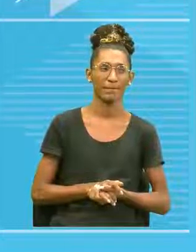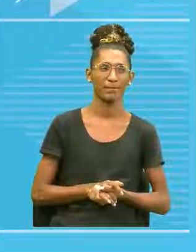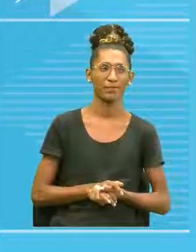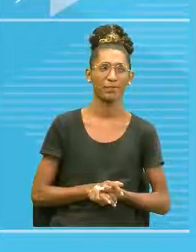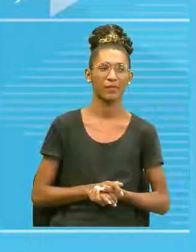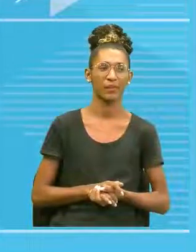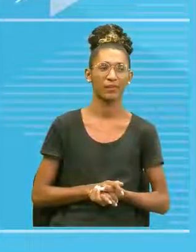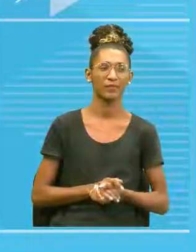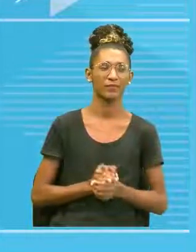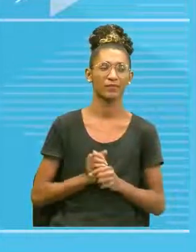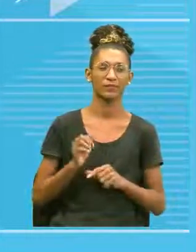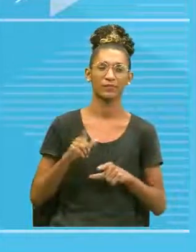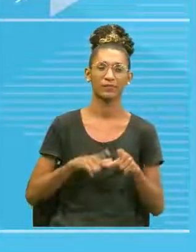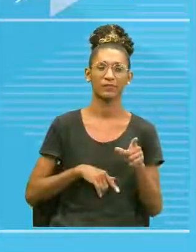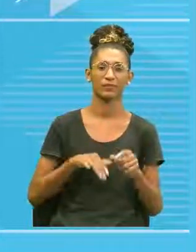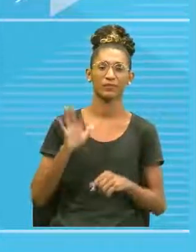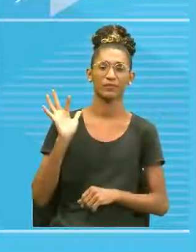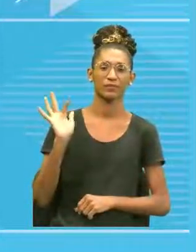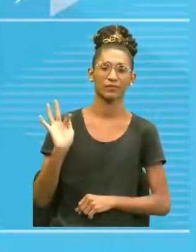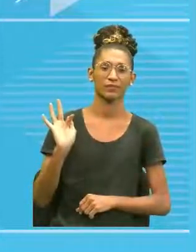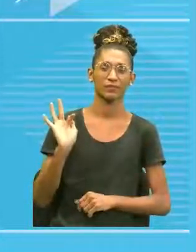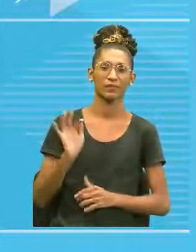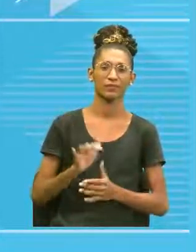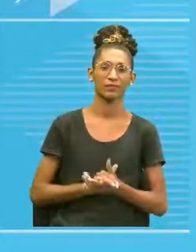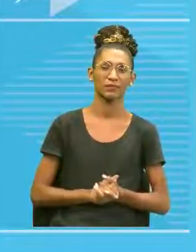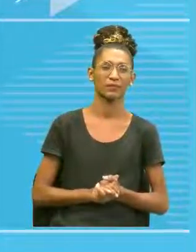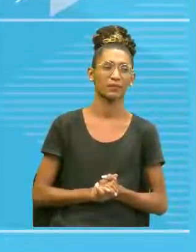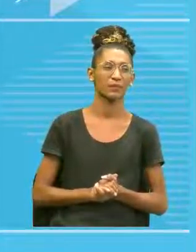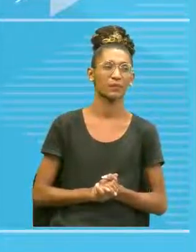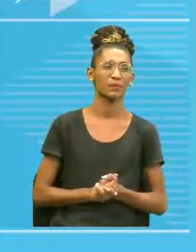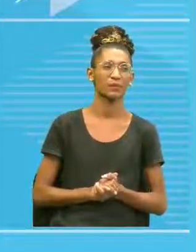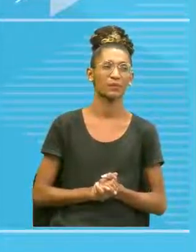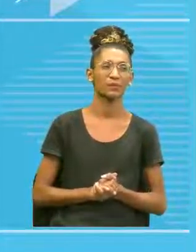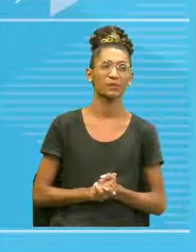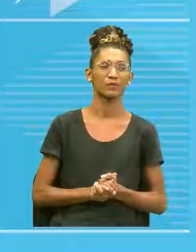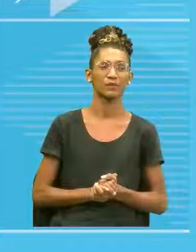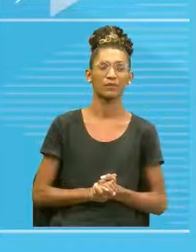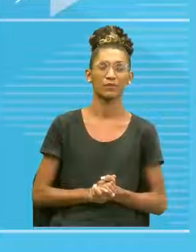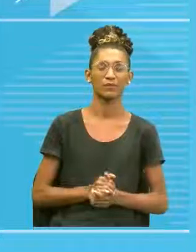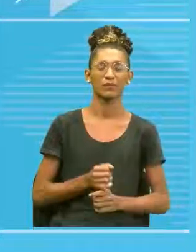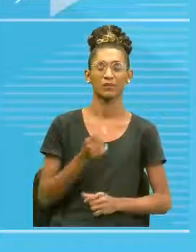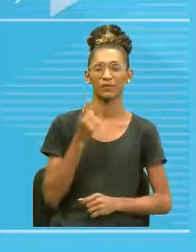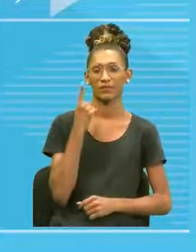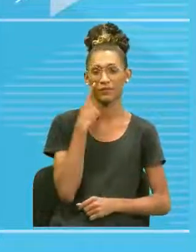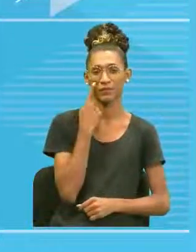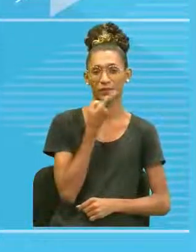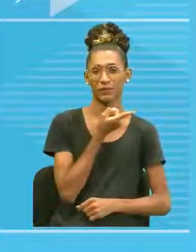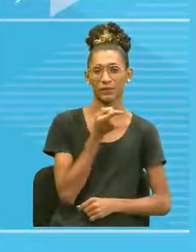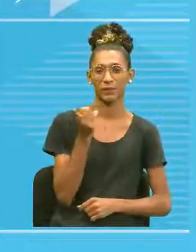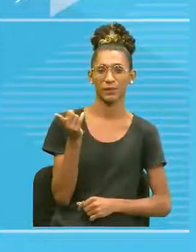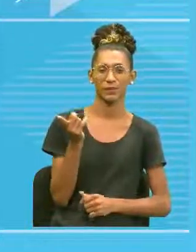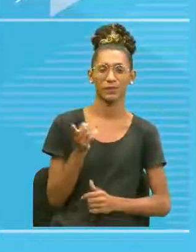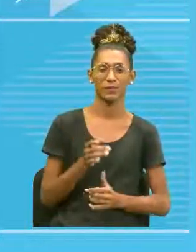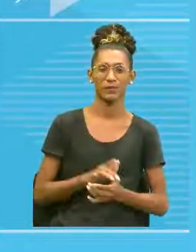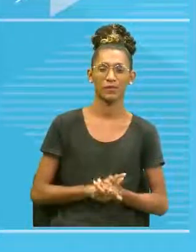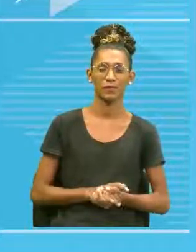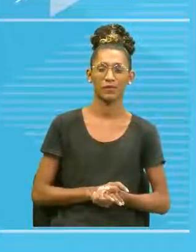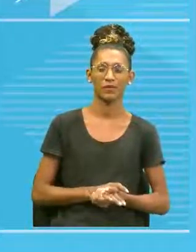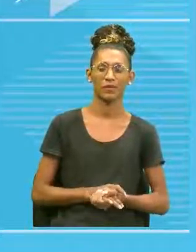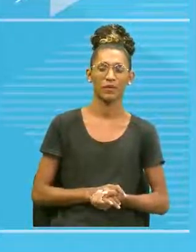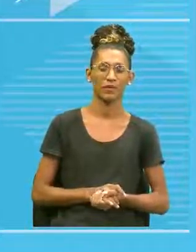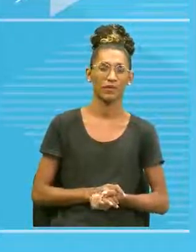a letra F quando Sutil vorbilder mercado Marcos e